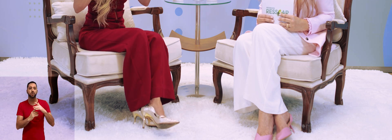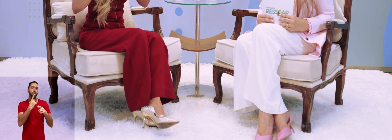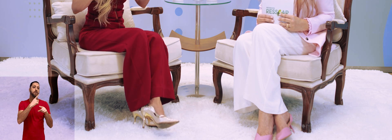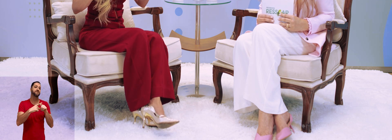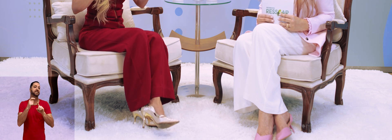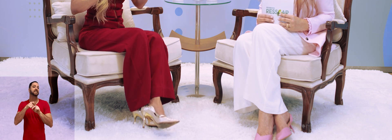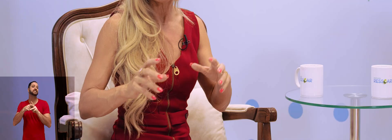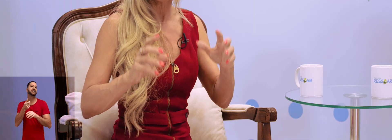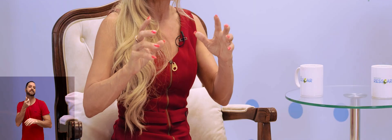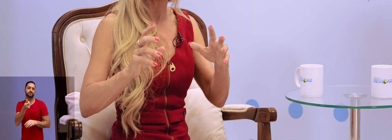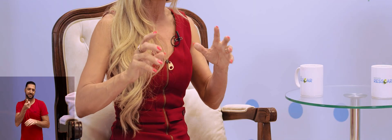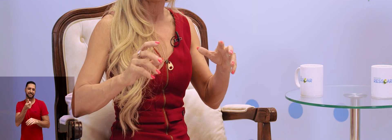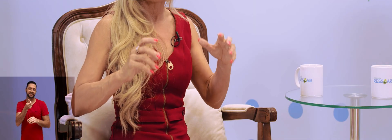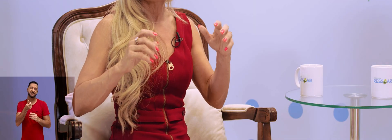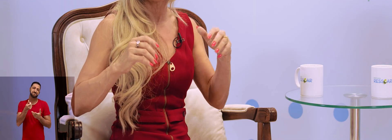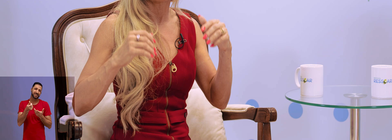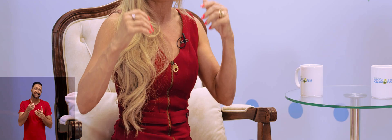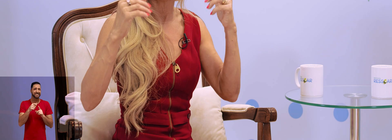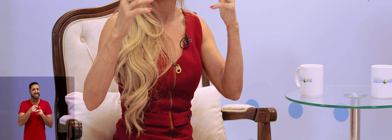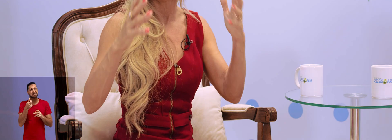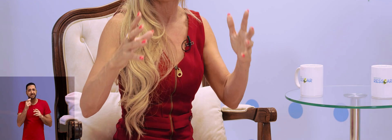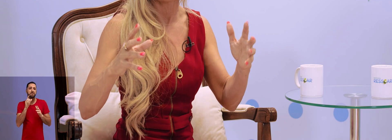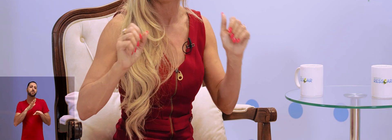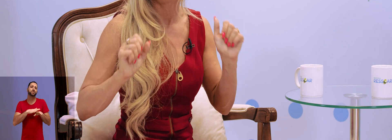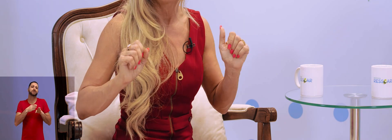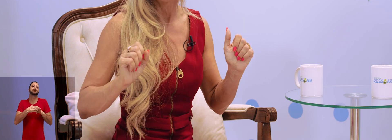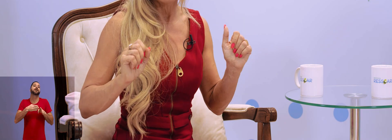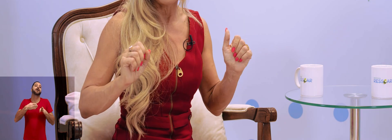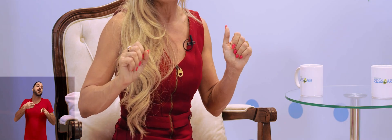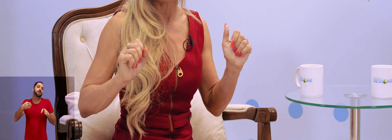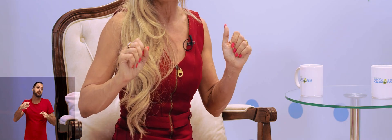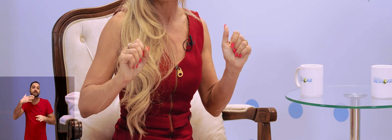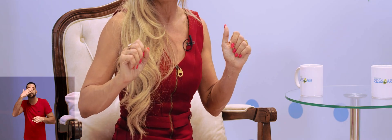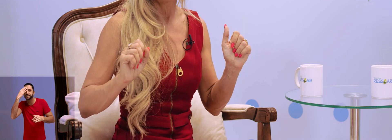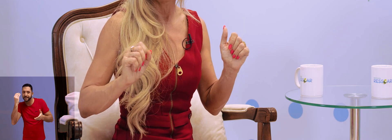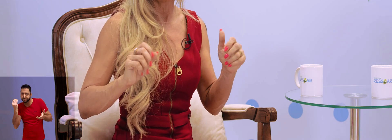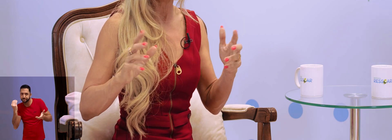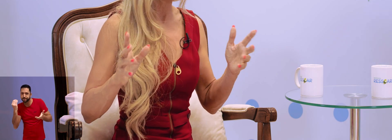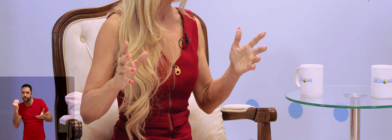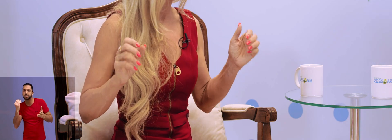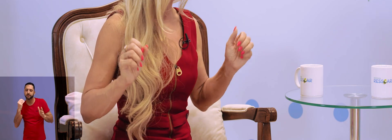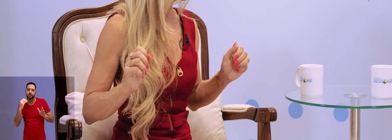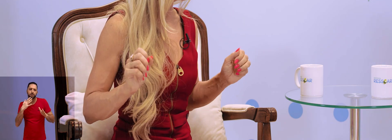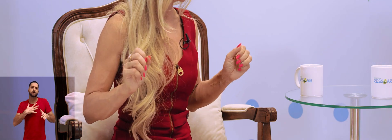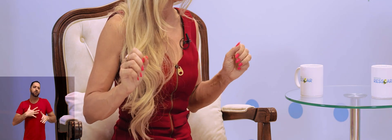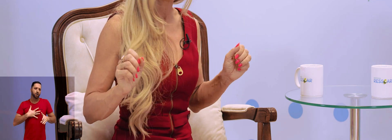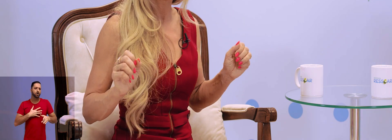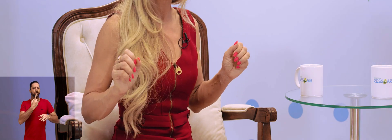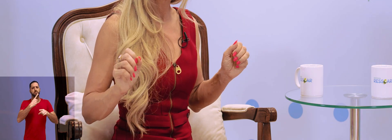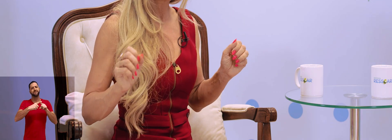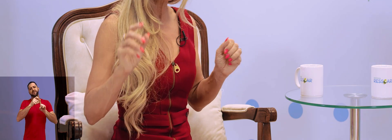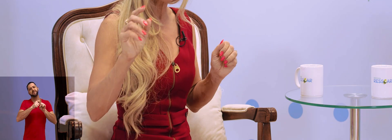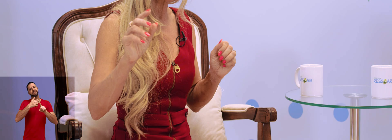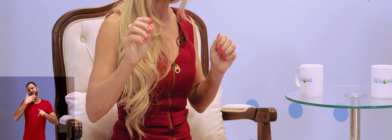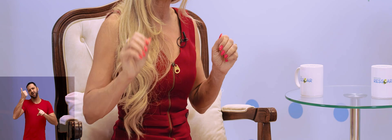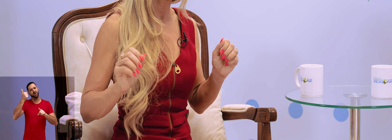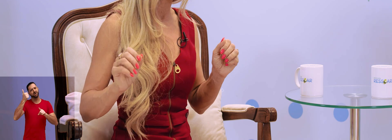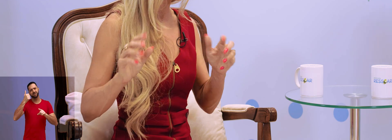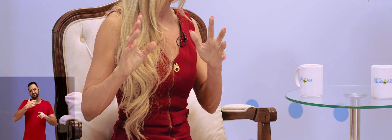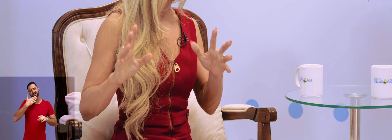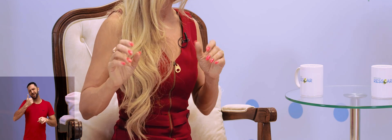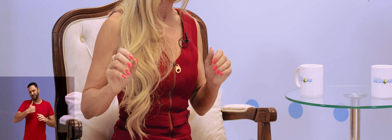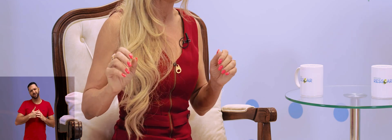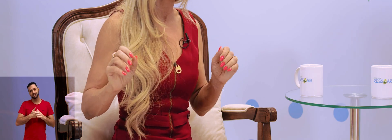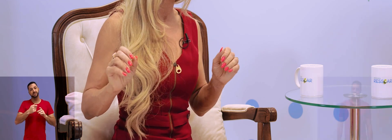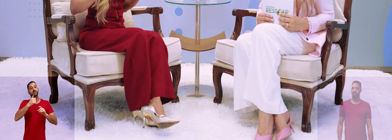máximo uma vez a cada 6. Qual o problema de falar que você vai fazer uma vez a cada 6 meses? Talvez você esqueça de fazer. Por isso que eu gosto daquela